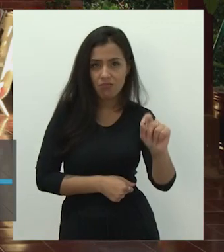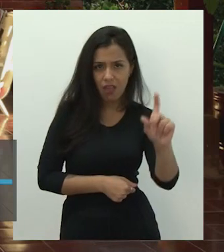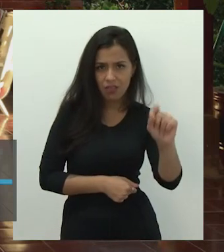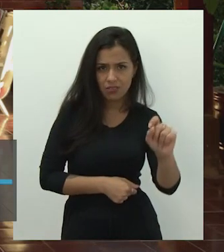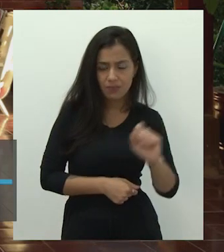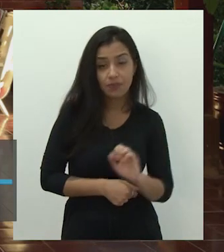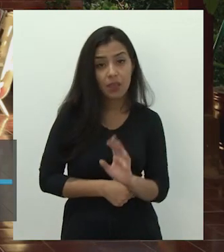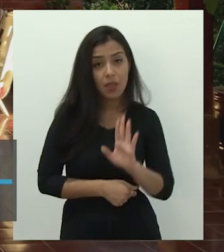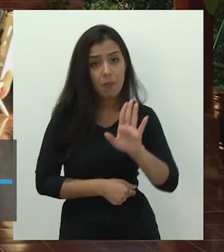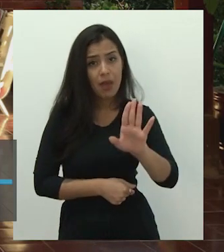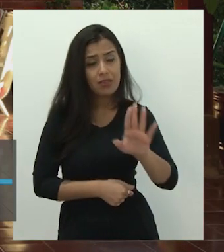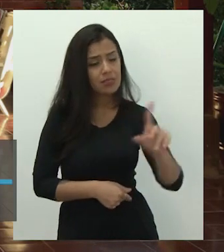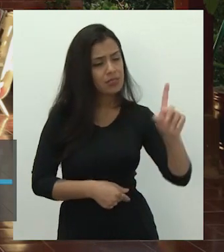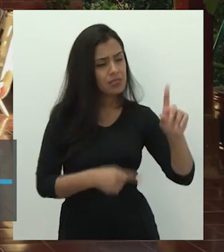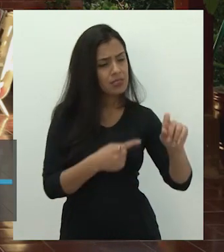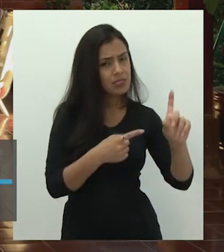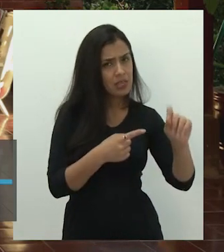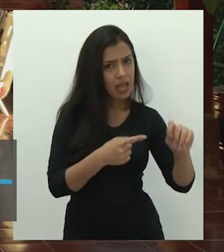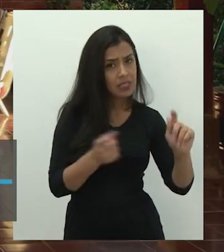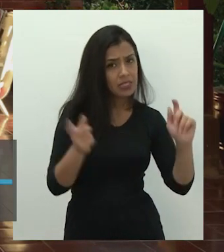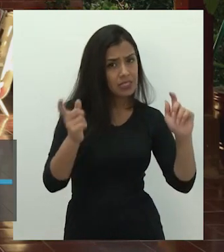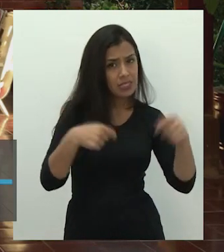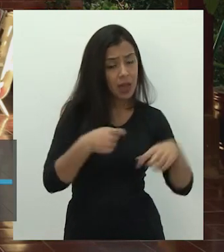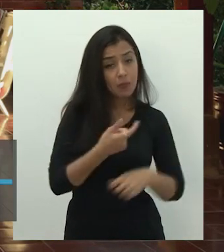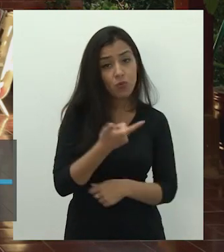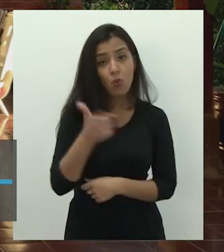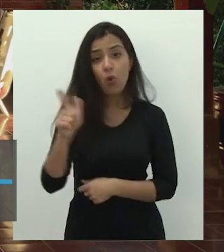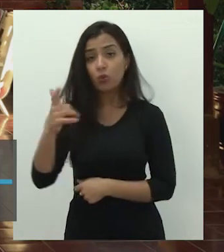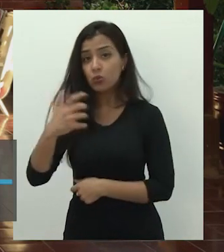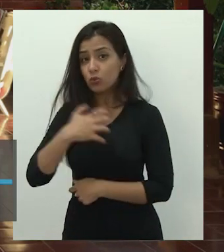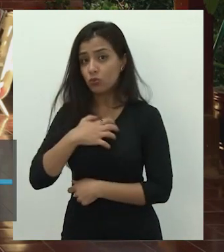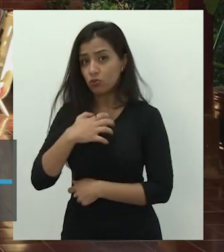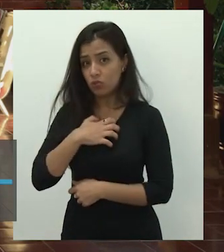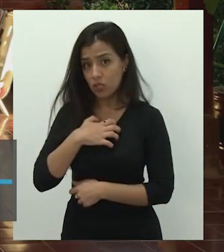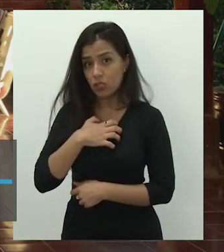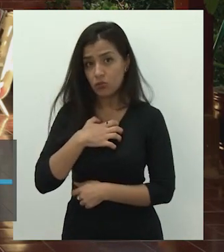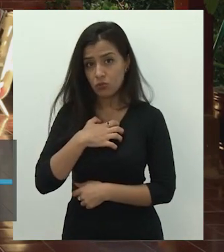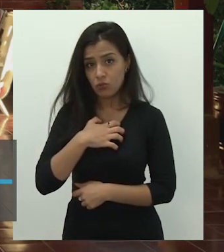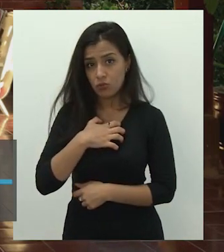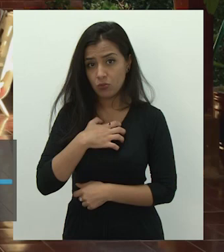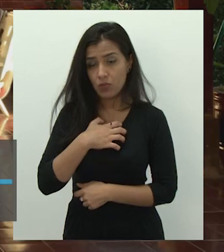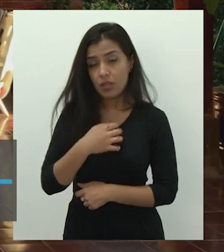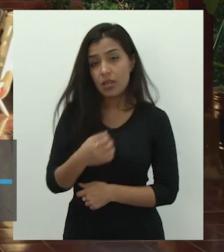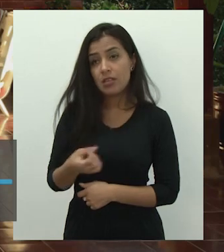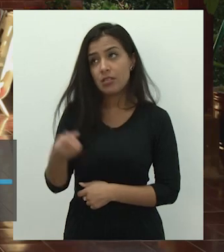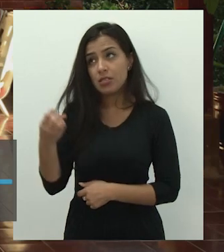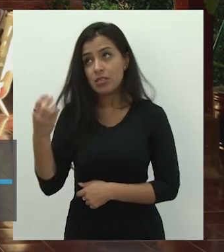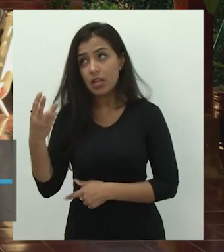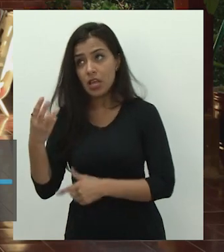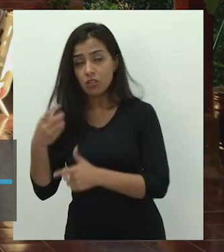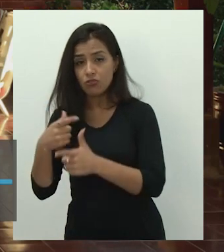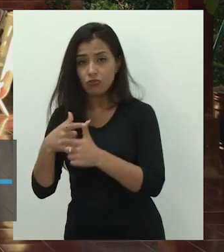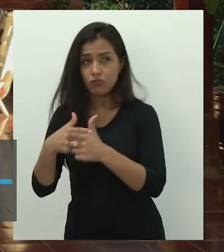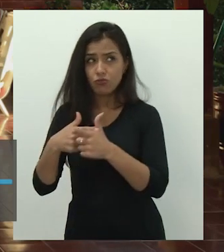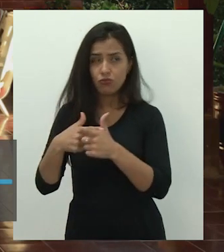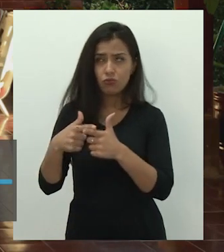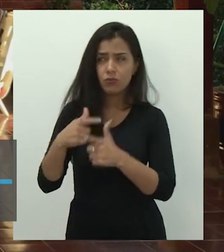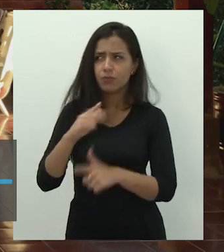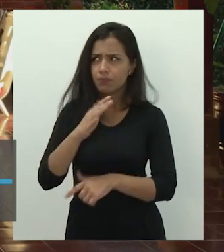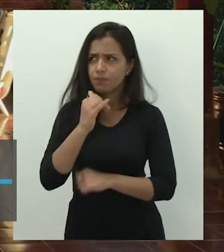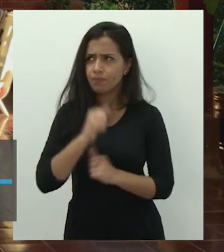o 10 também pode ser representado por exemplo, 30 dividido por 3, a pergunta a ser feita